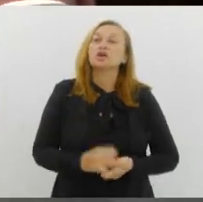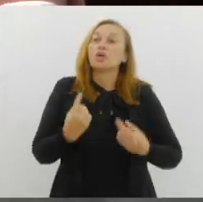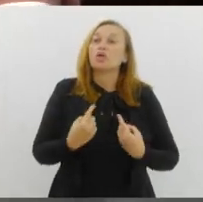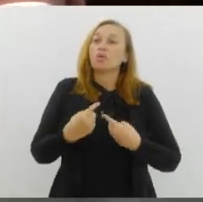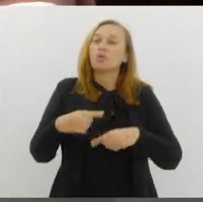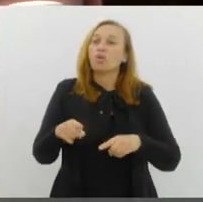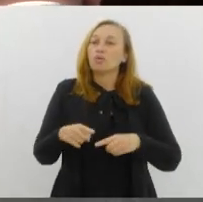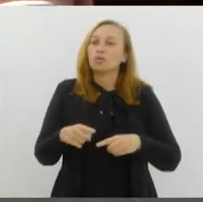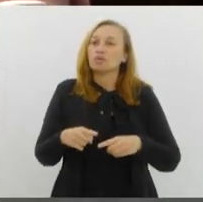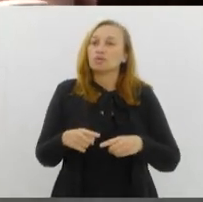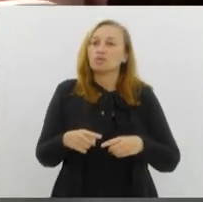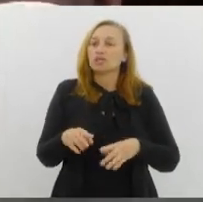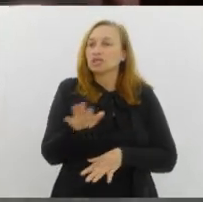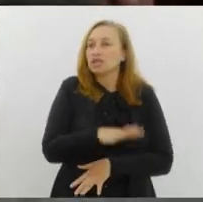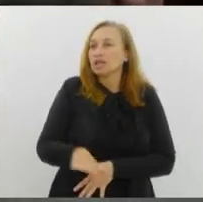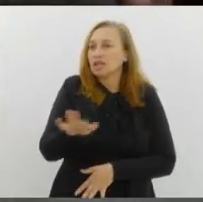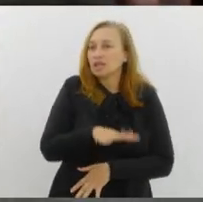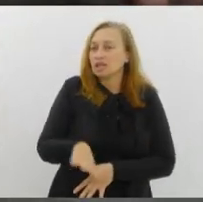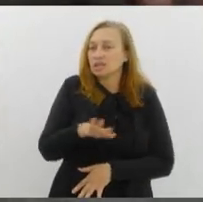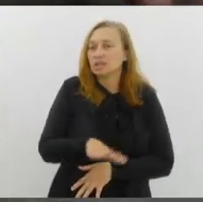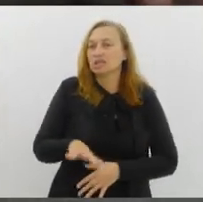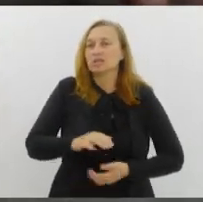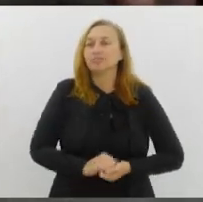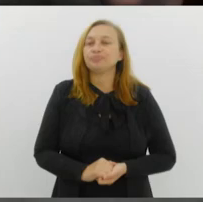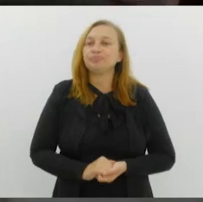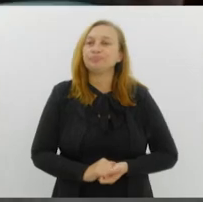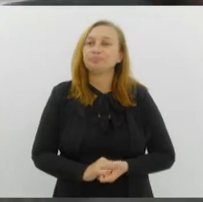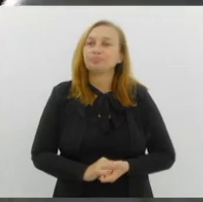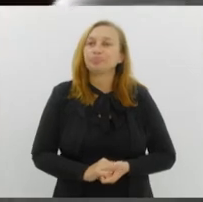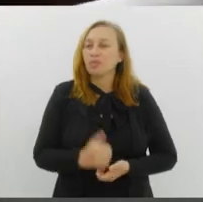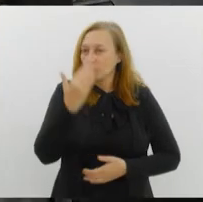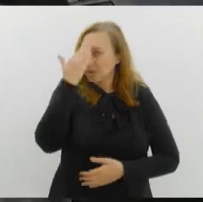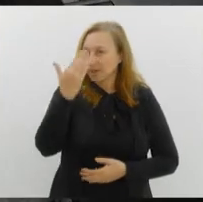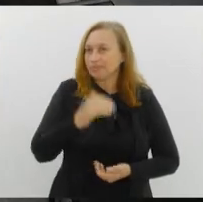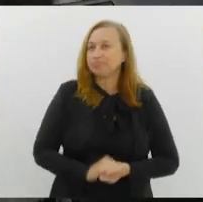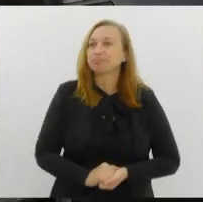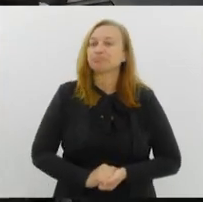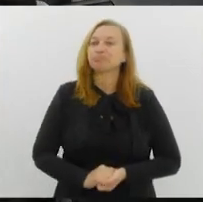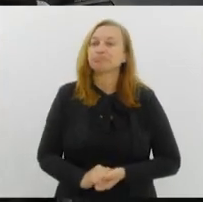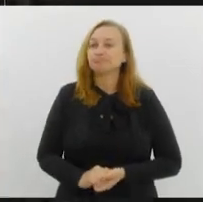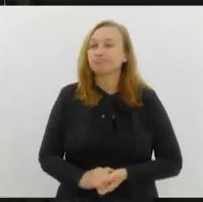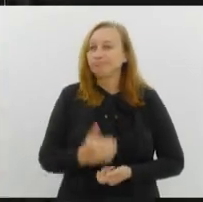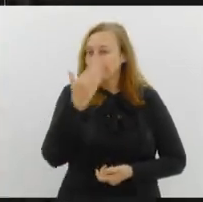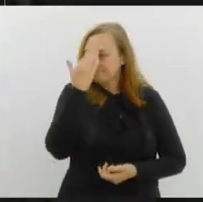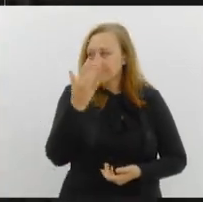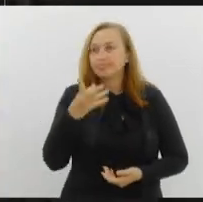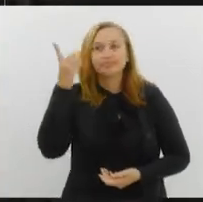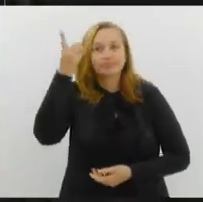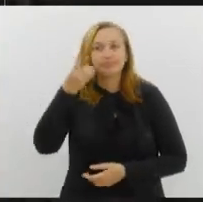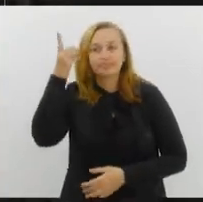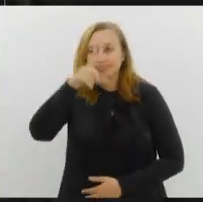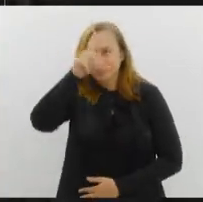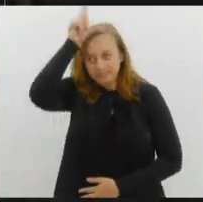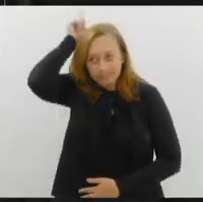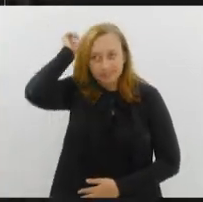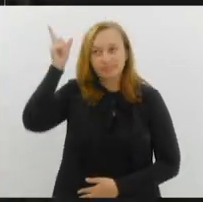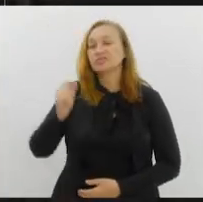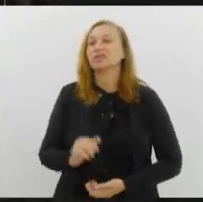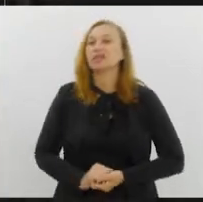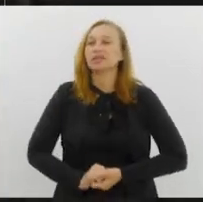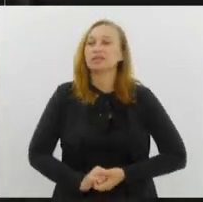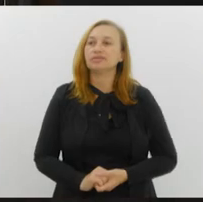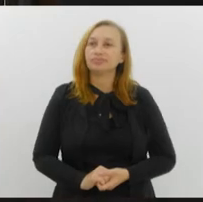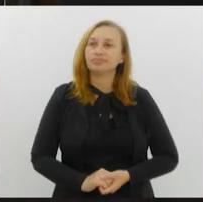menores de idade, que não proibindo menores de idade, e dá outras providências. Muito obrigado. Obrigado. Deputado Luiz Paulo, Vossa